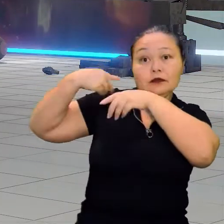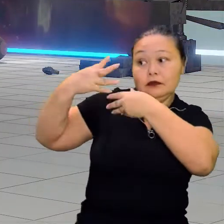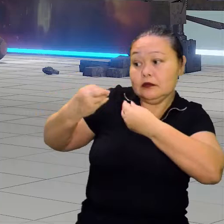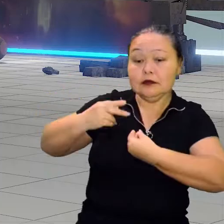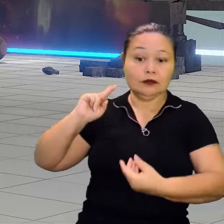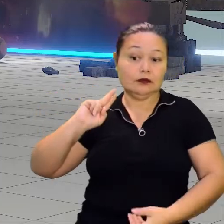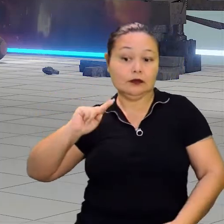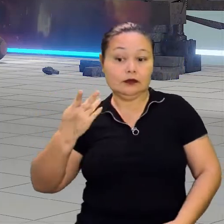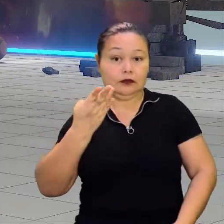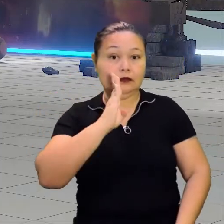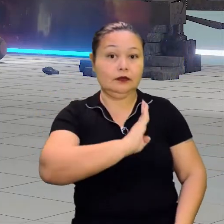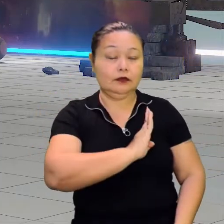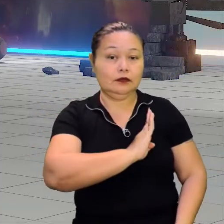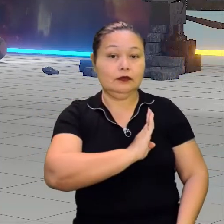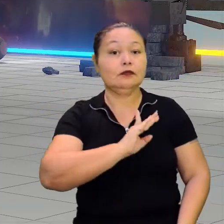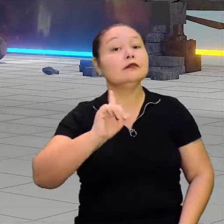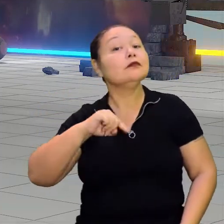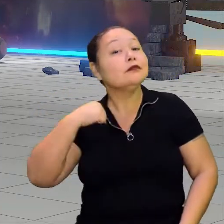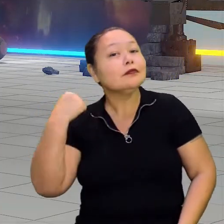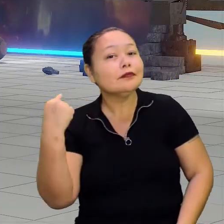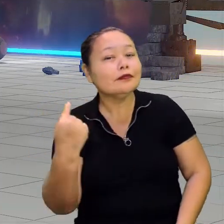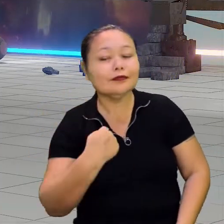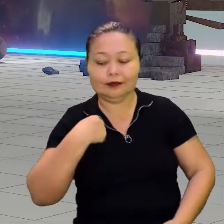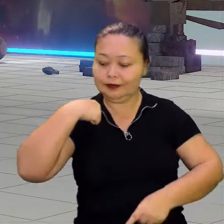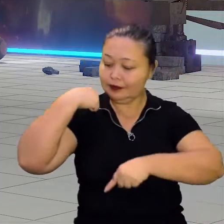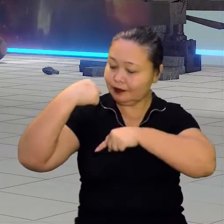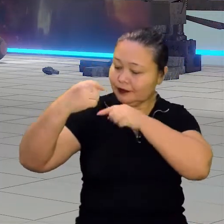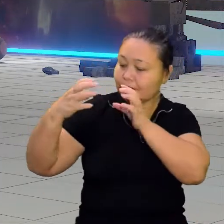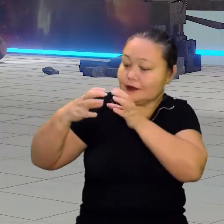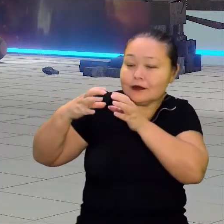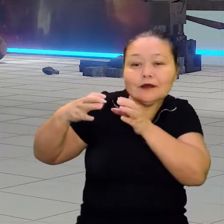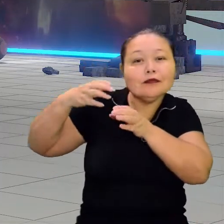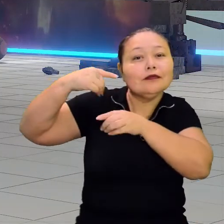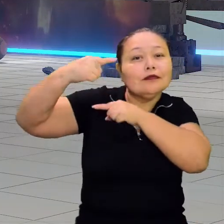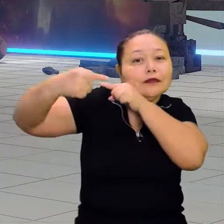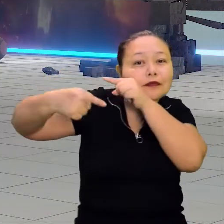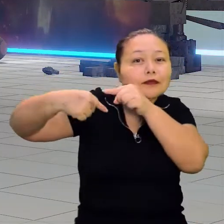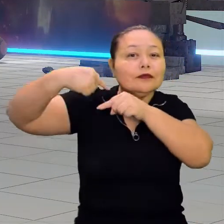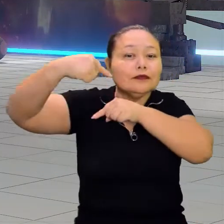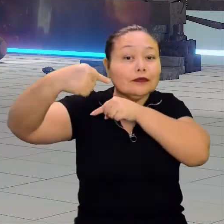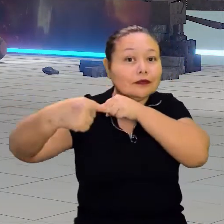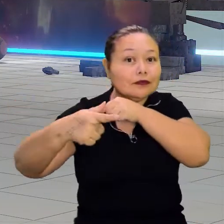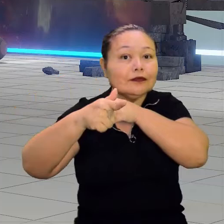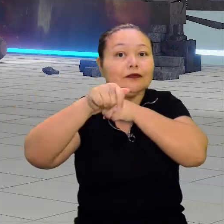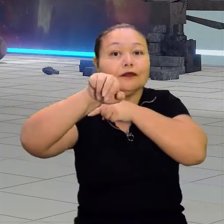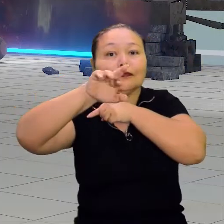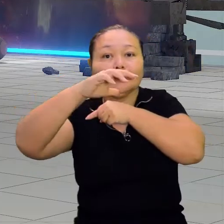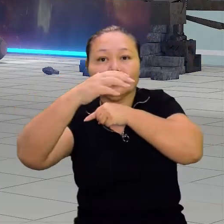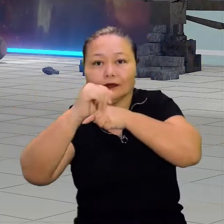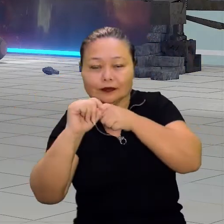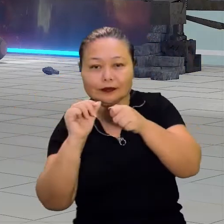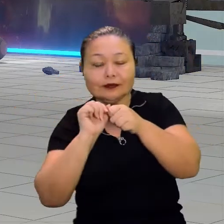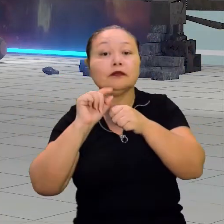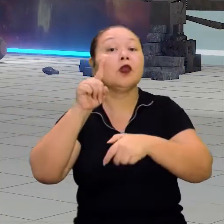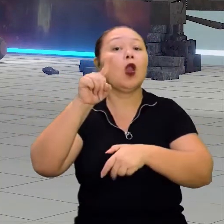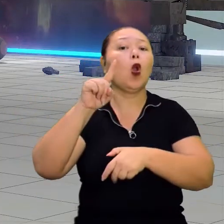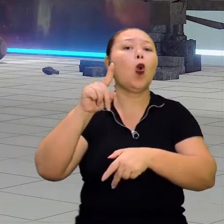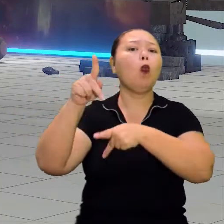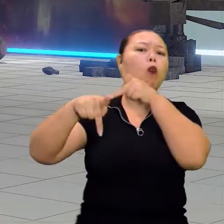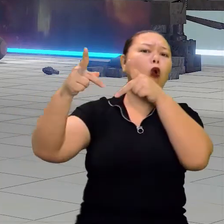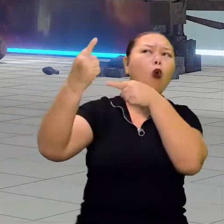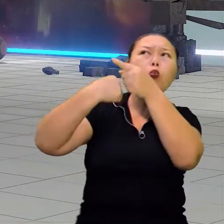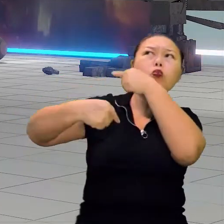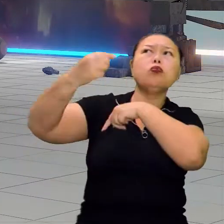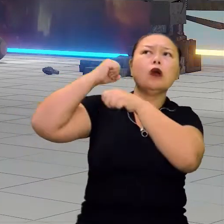dos hebreus, nós passamos de geração em geração. Agora, vocês imaginem, povos antigos